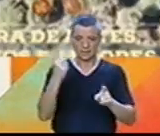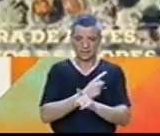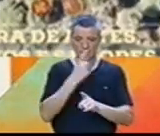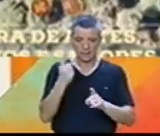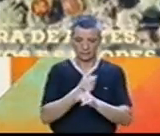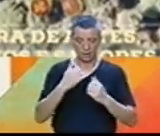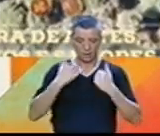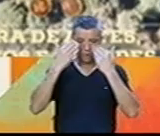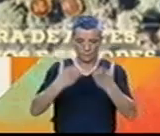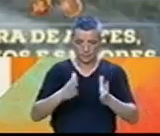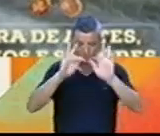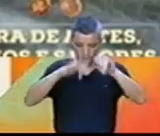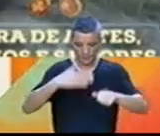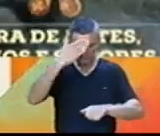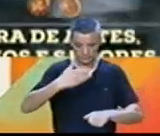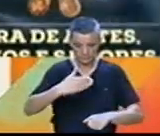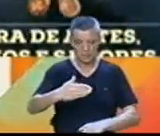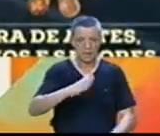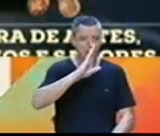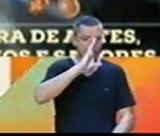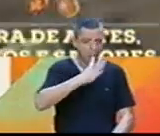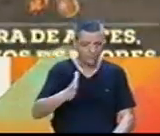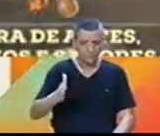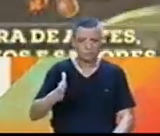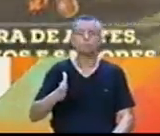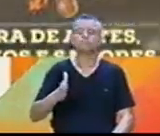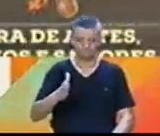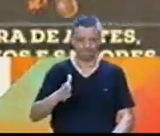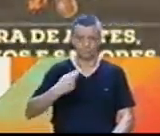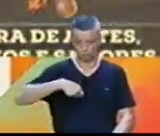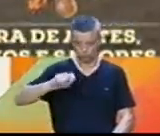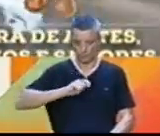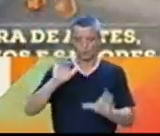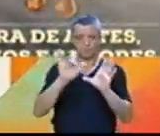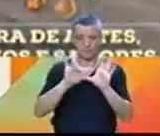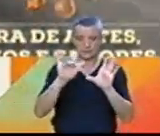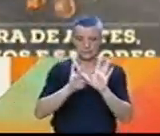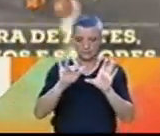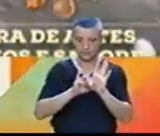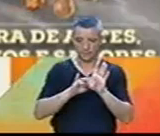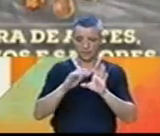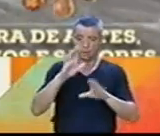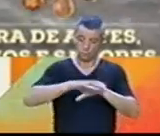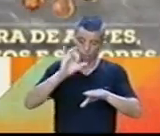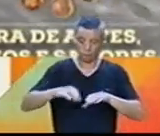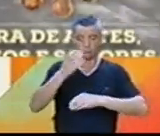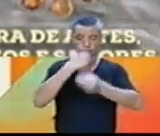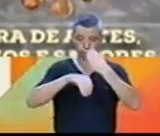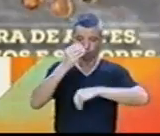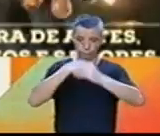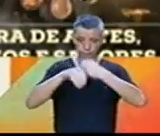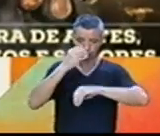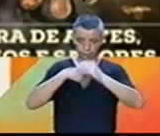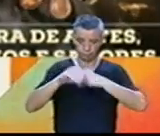que nós oferecemos neste fim de semana. Mas é um hábito os vizinhos espanhóis visitarem? É um hábito frequente, muito pela gastronomia, não só